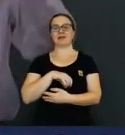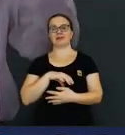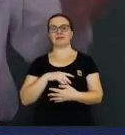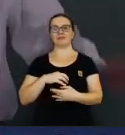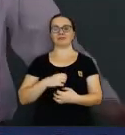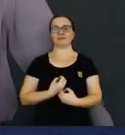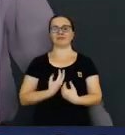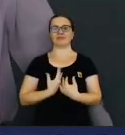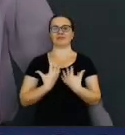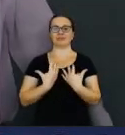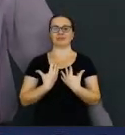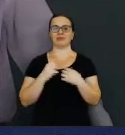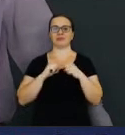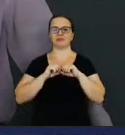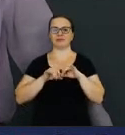se propaga, né?